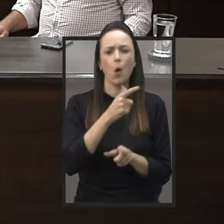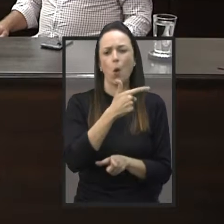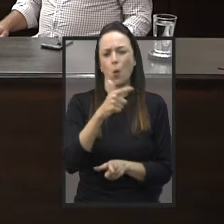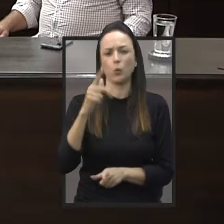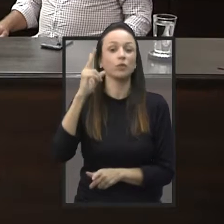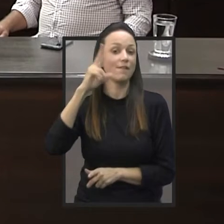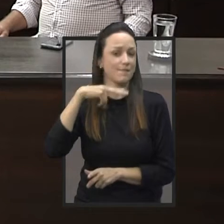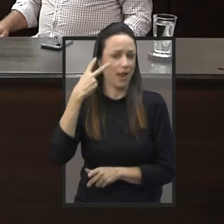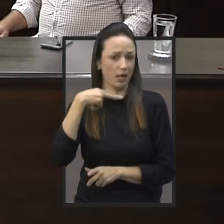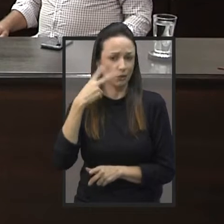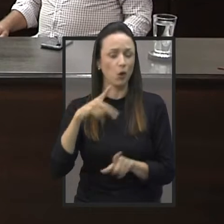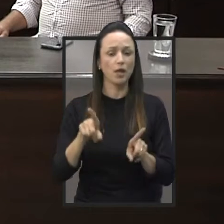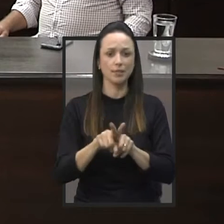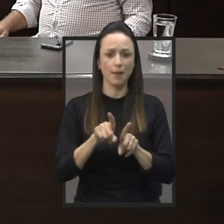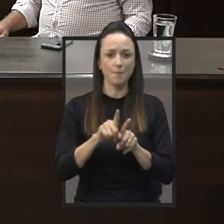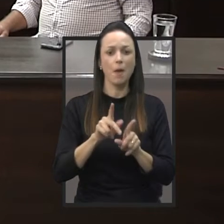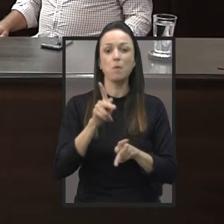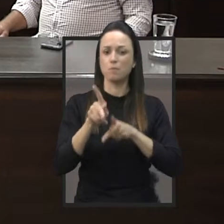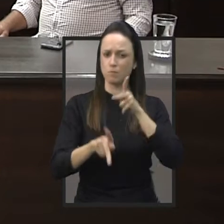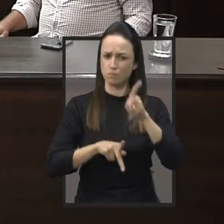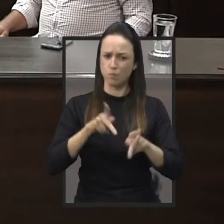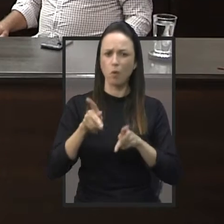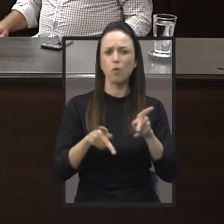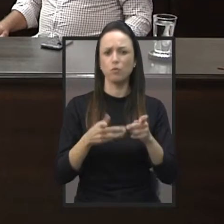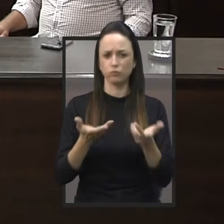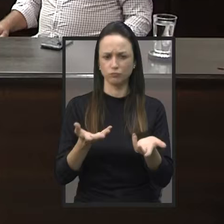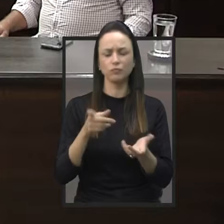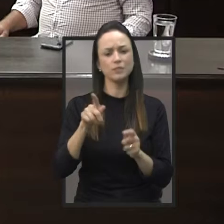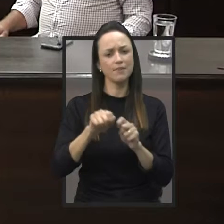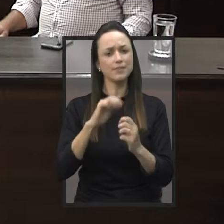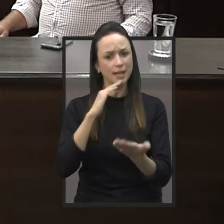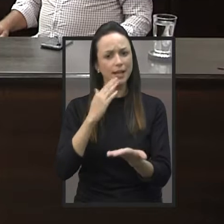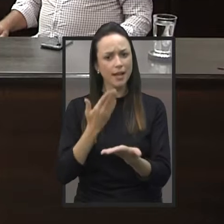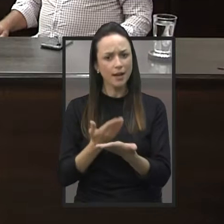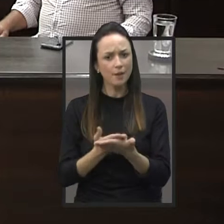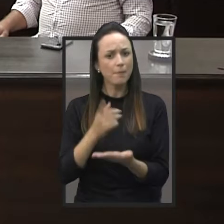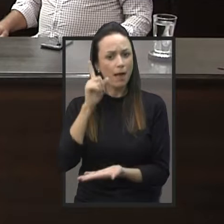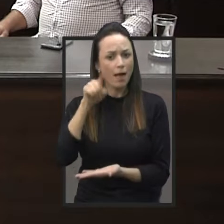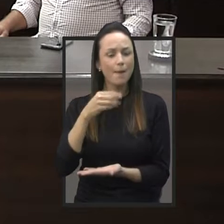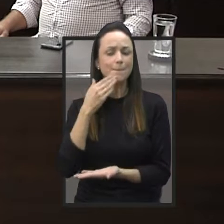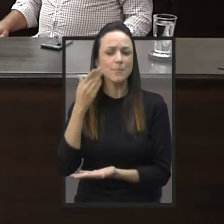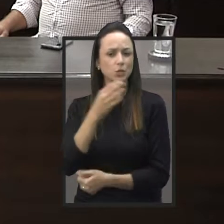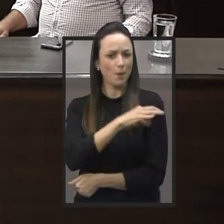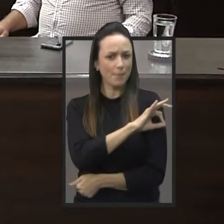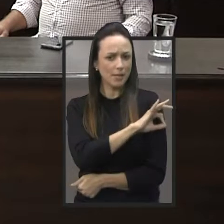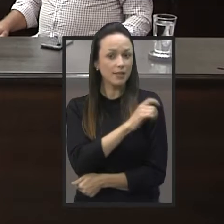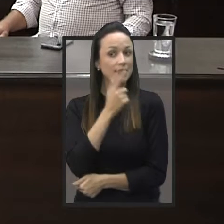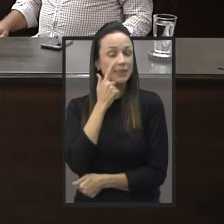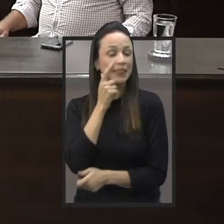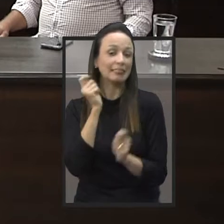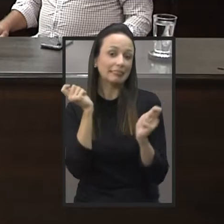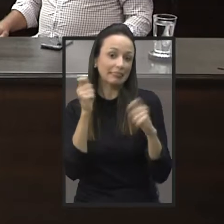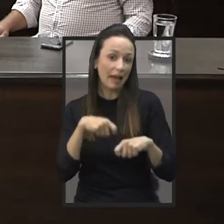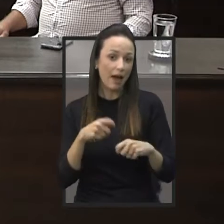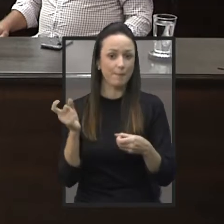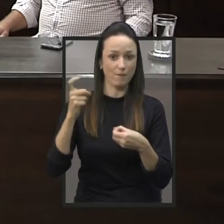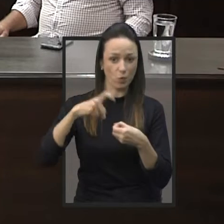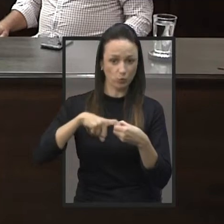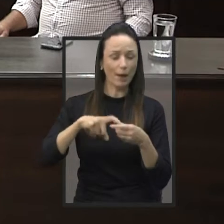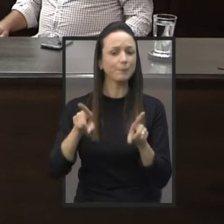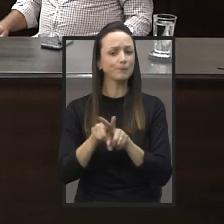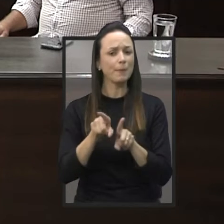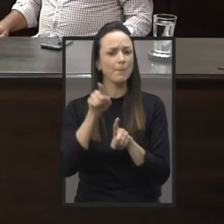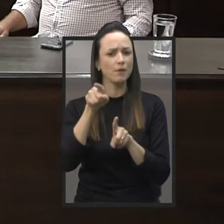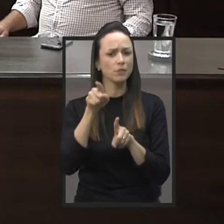vereadores e de boa parte da população. O senhor, inclusive, fez um requerimento, solicitando ao prefeito que estude essa possibilidade. O senhor também se